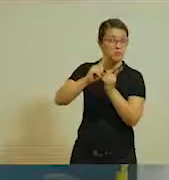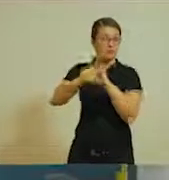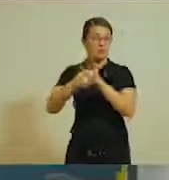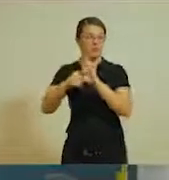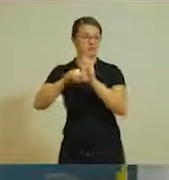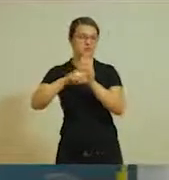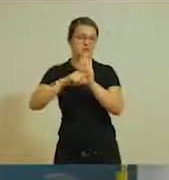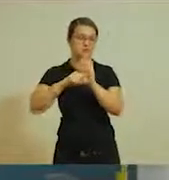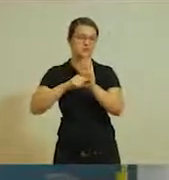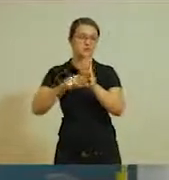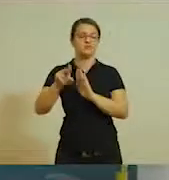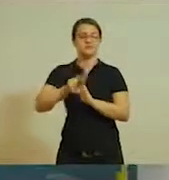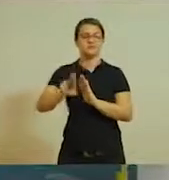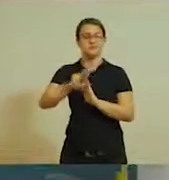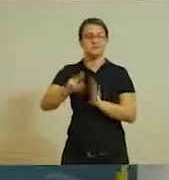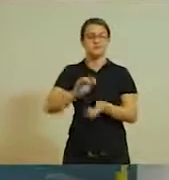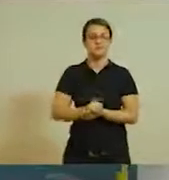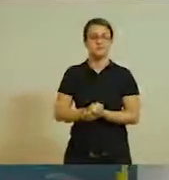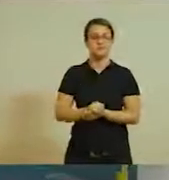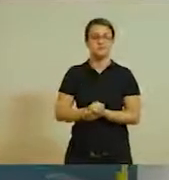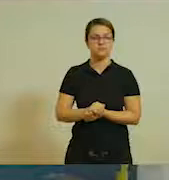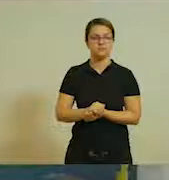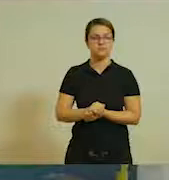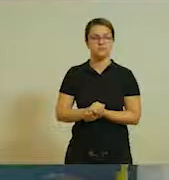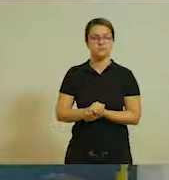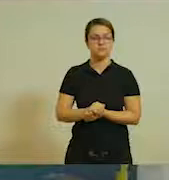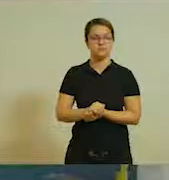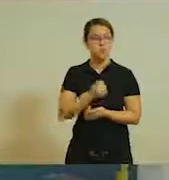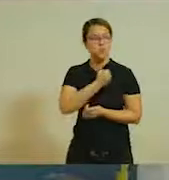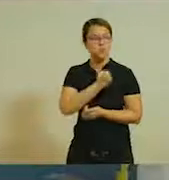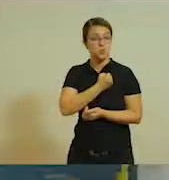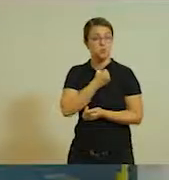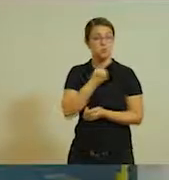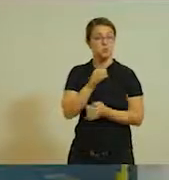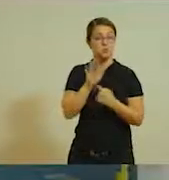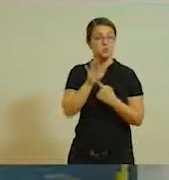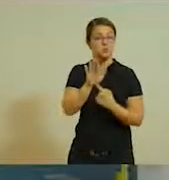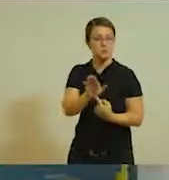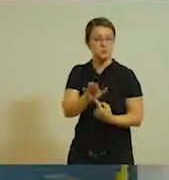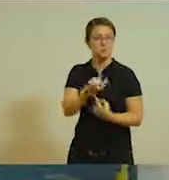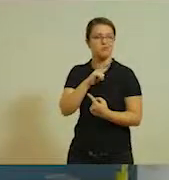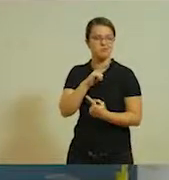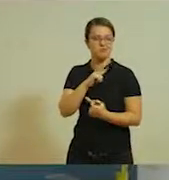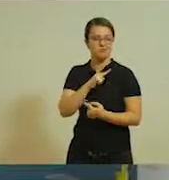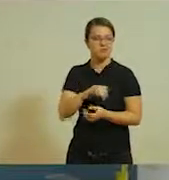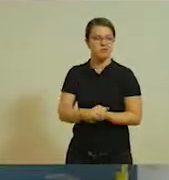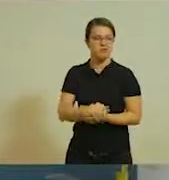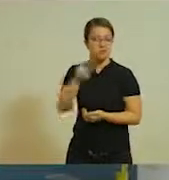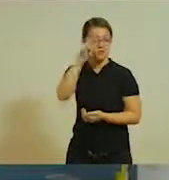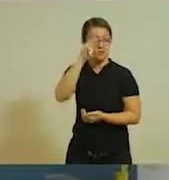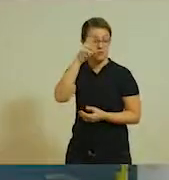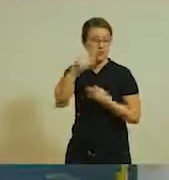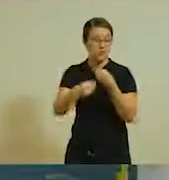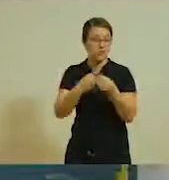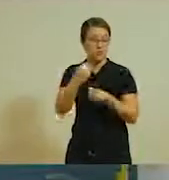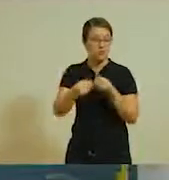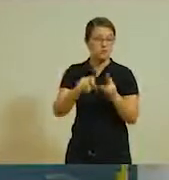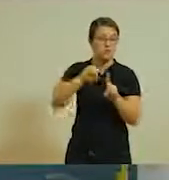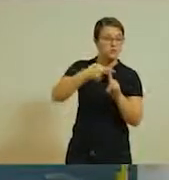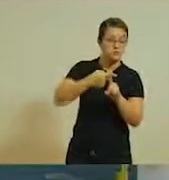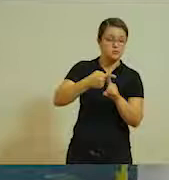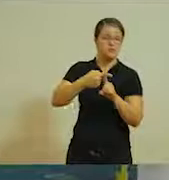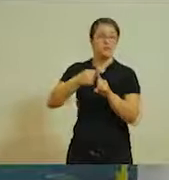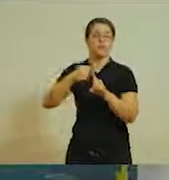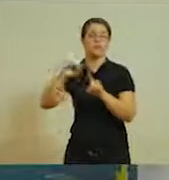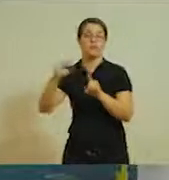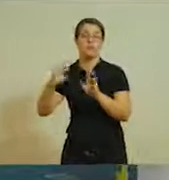a subtração. Então vocês vão utilizar os 2 números que nós temos aqui. Lembre-se, para fazer um cálculo,